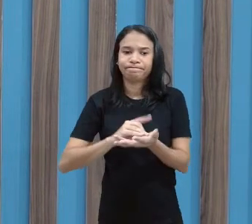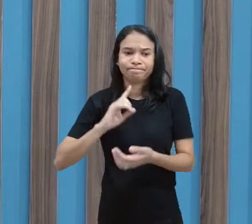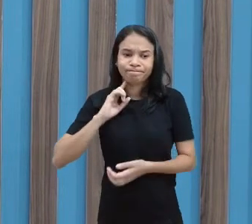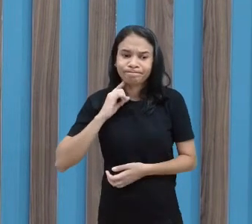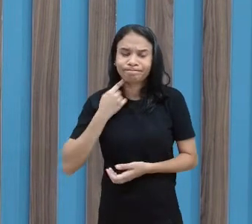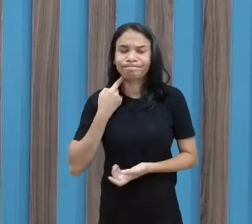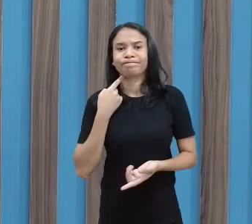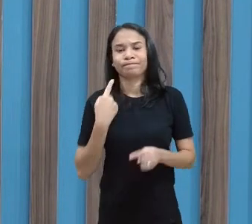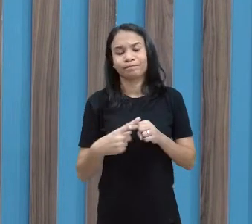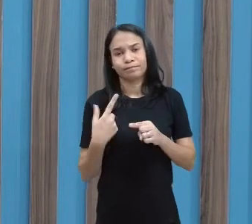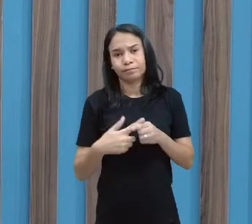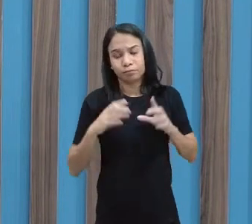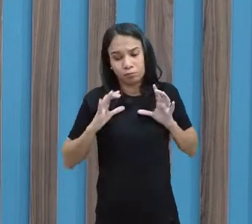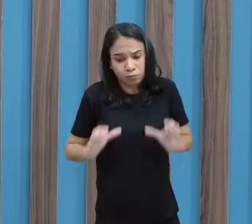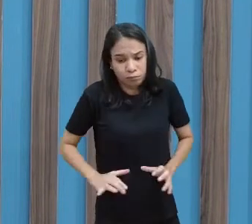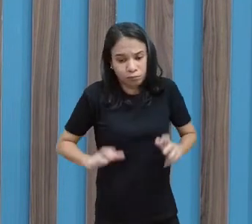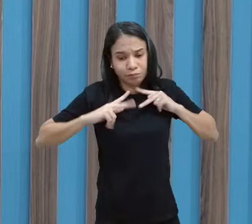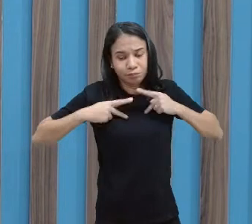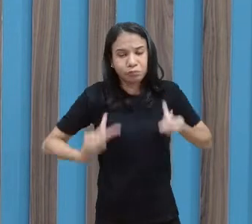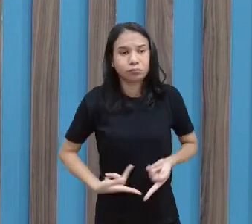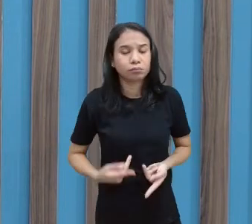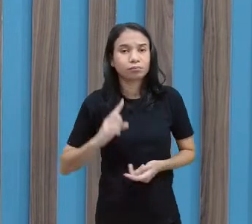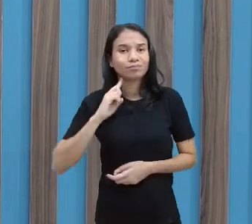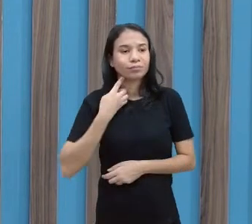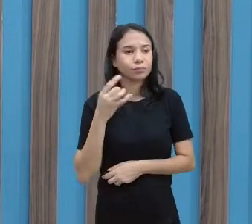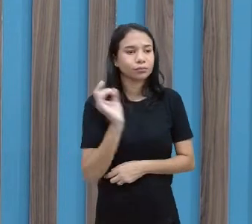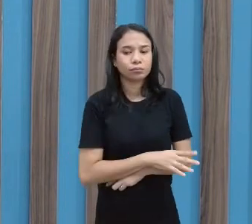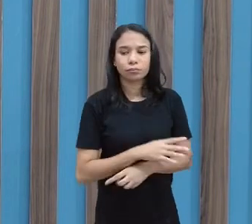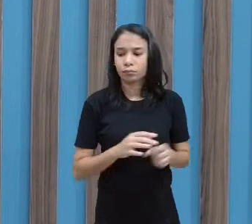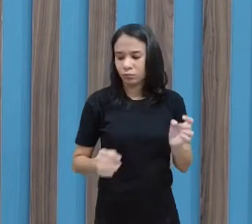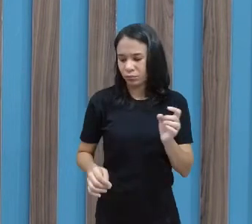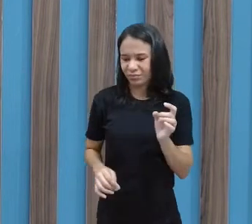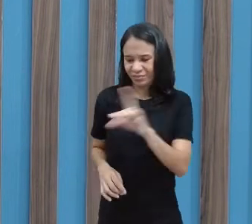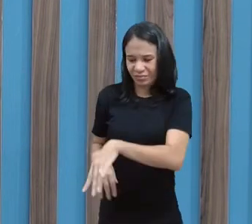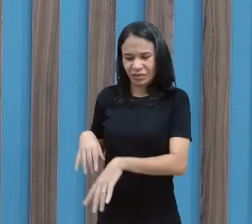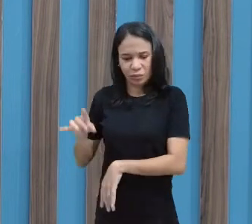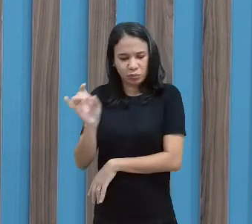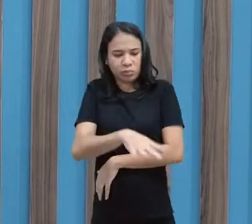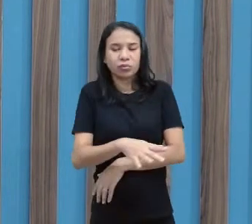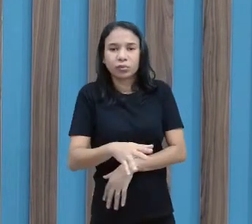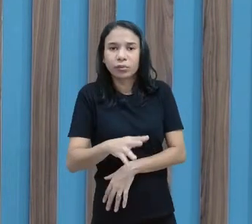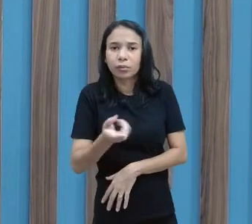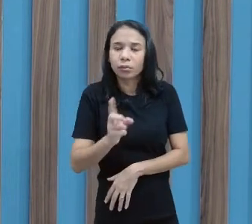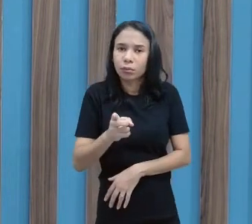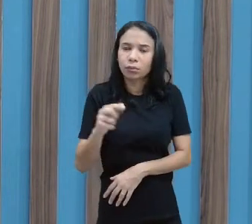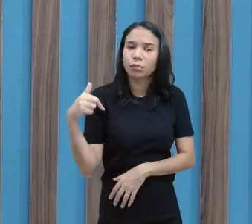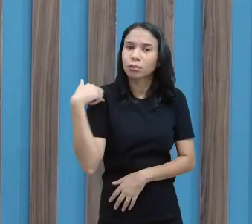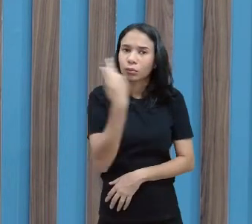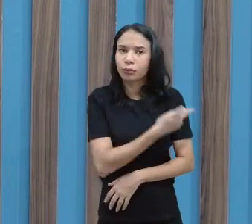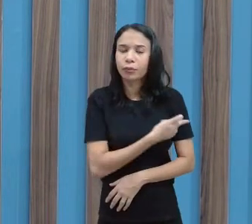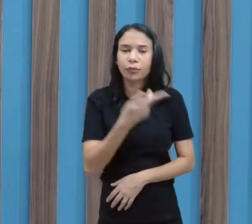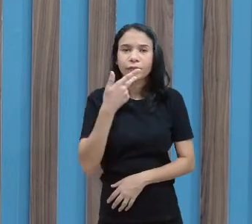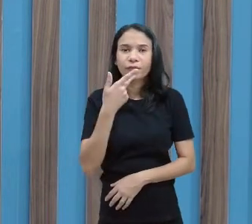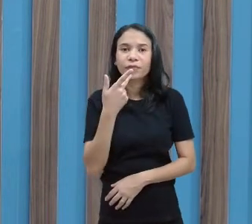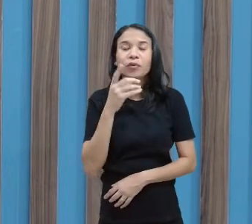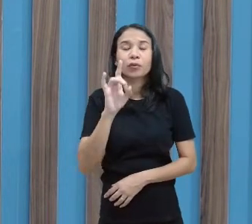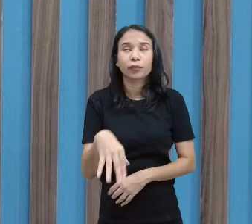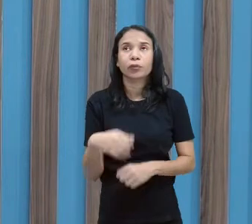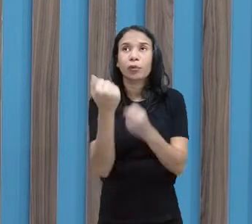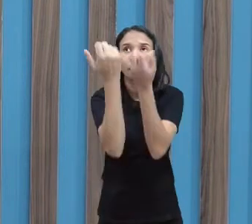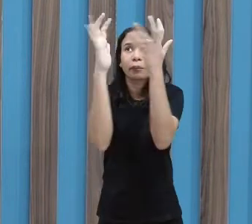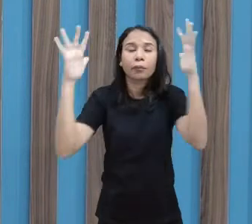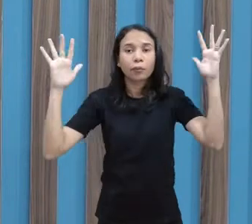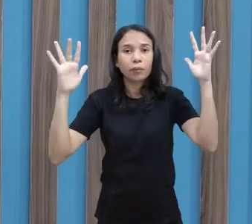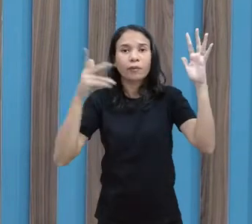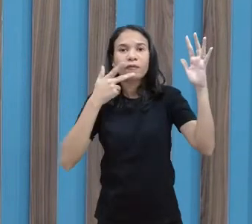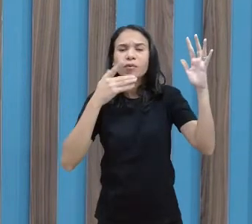ações inadequadas e que impactam. E a gente sabe que quando a gente está falando de meio ambiente, a gente não só está falando da natureza, a gente